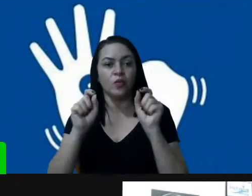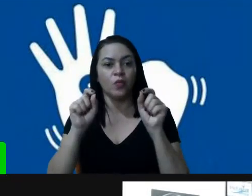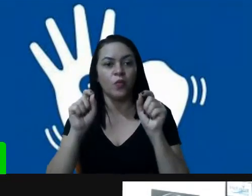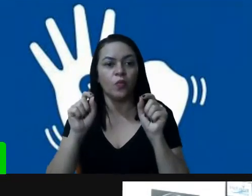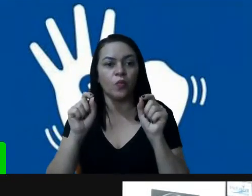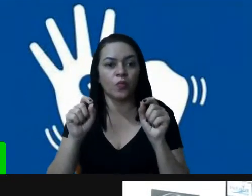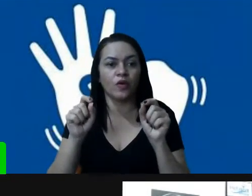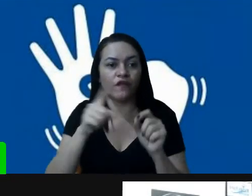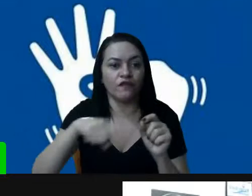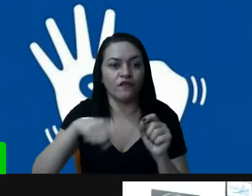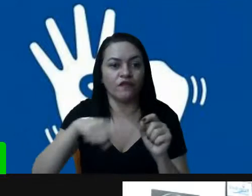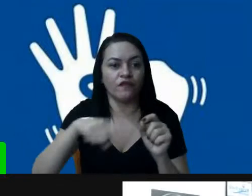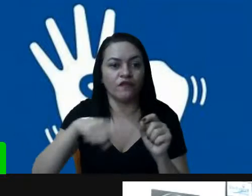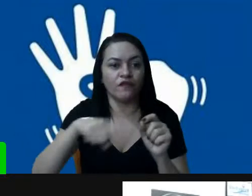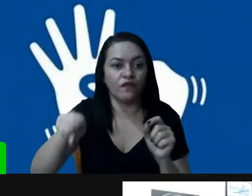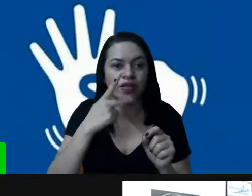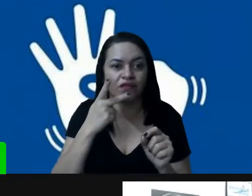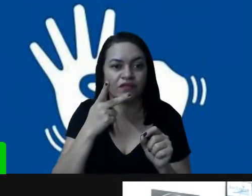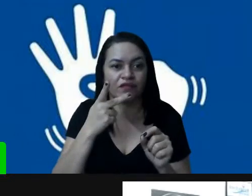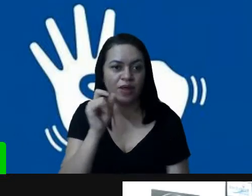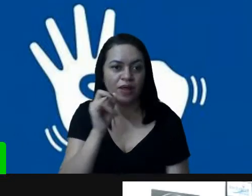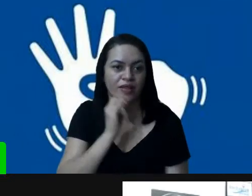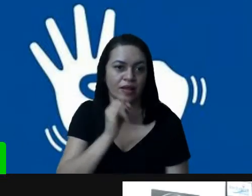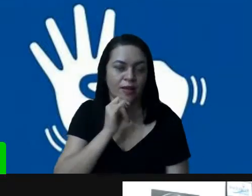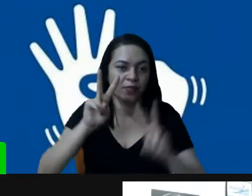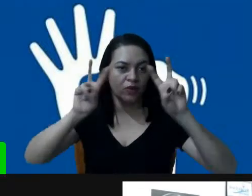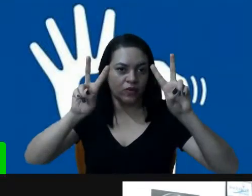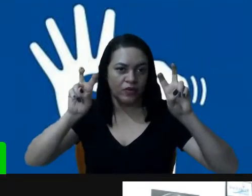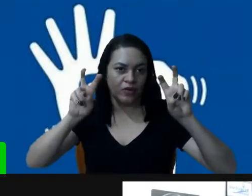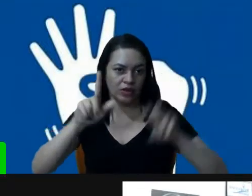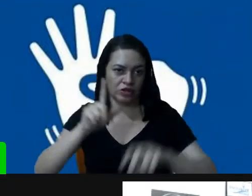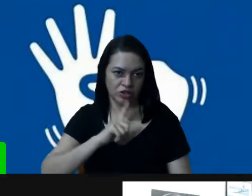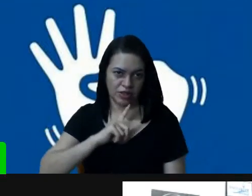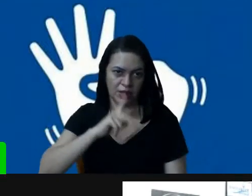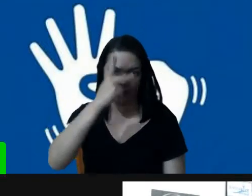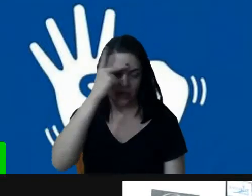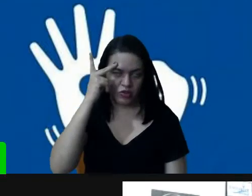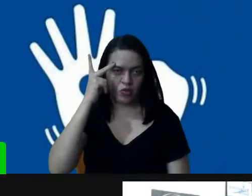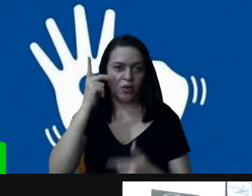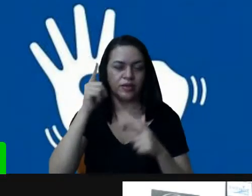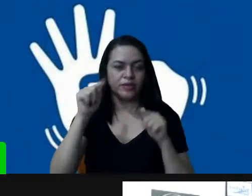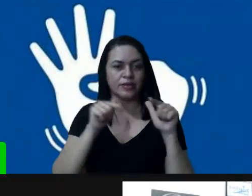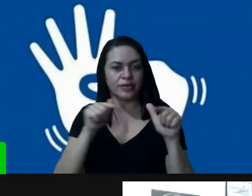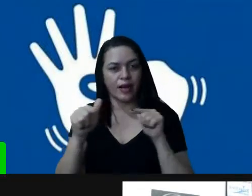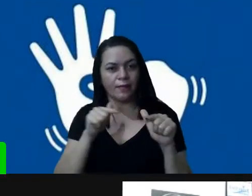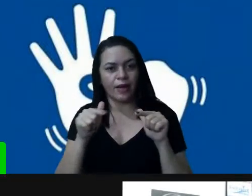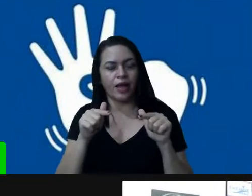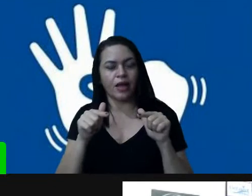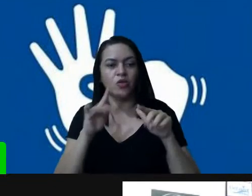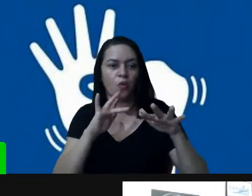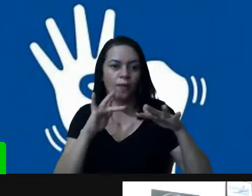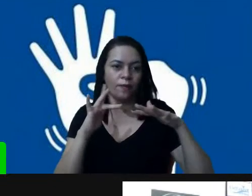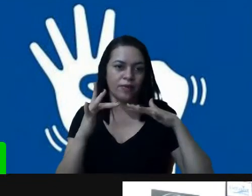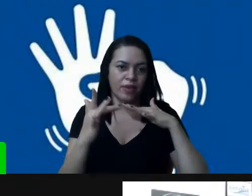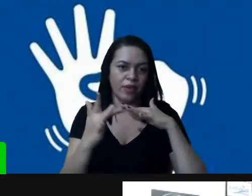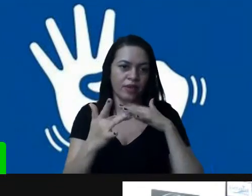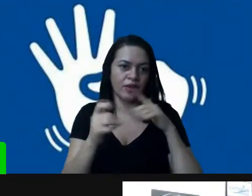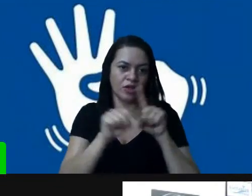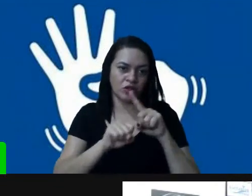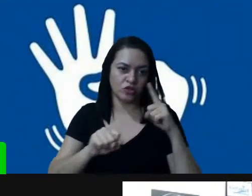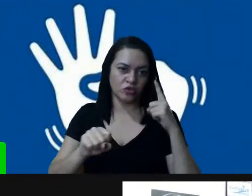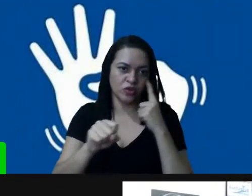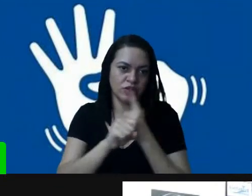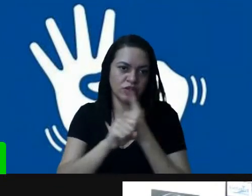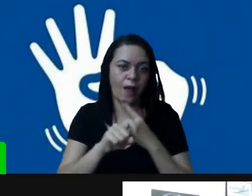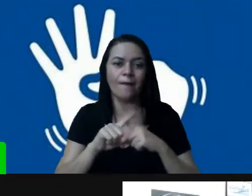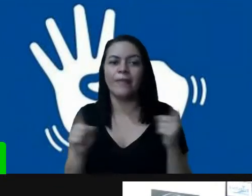essa questão de ter pessoas que trabalham com mídia social, com TV, mas, porém,